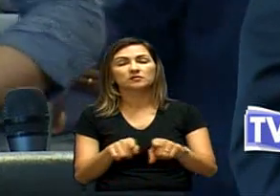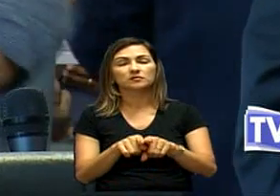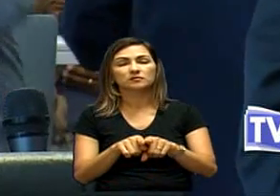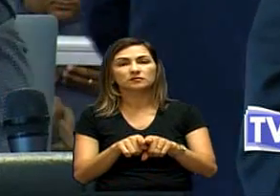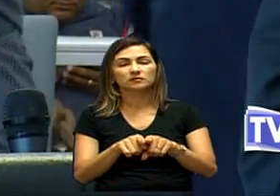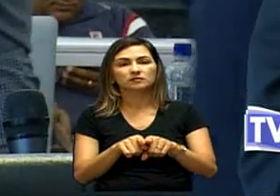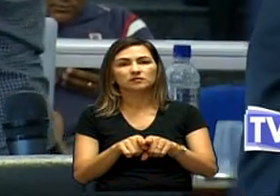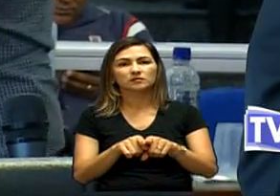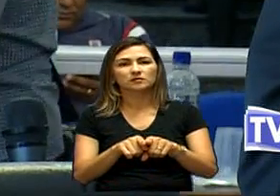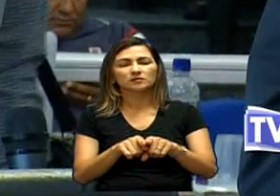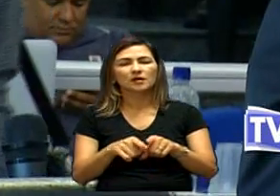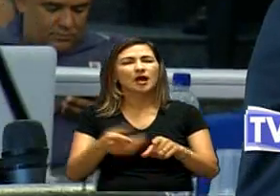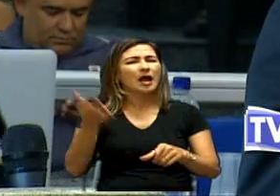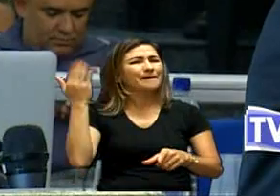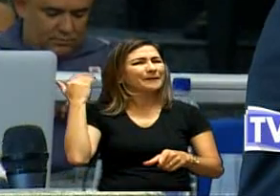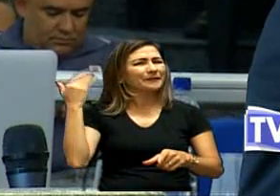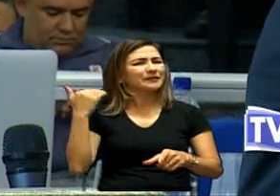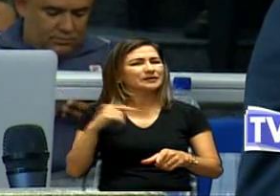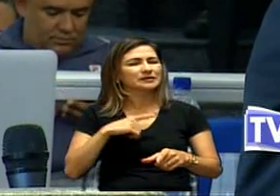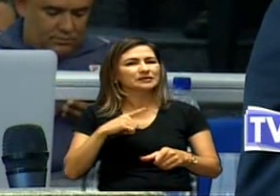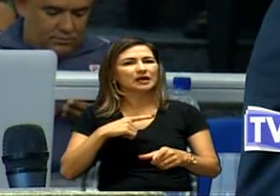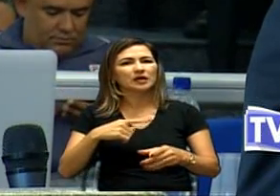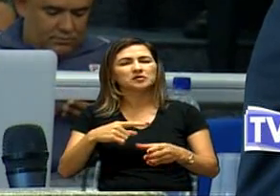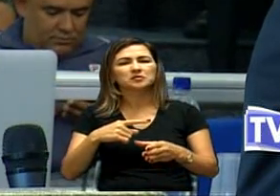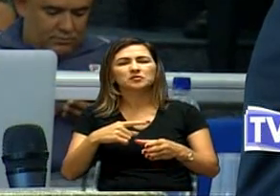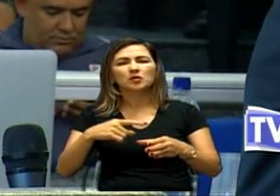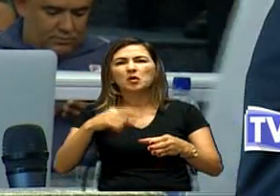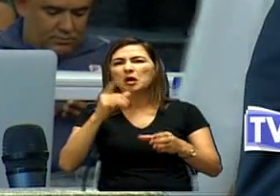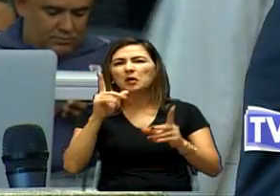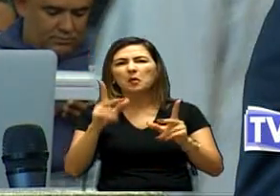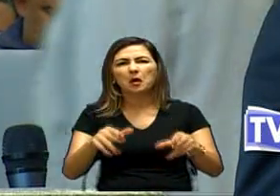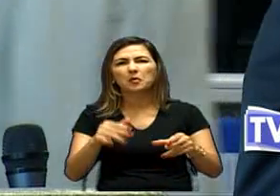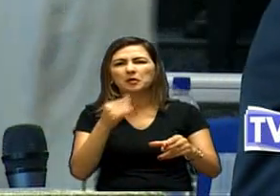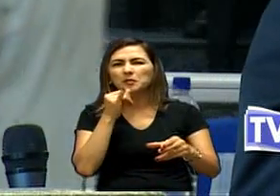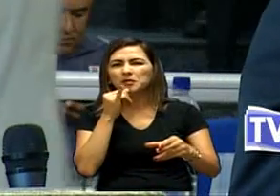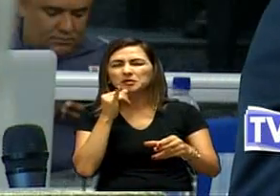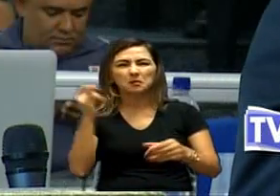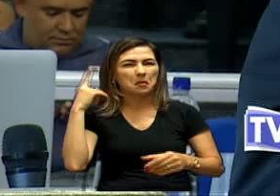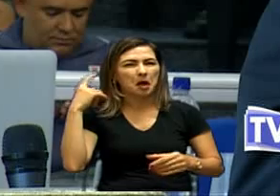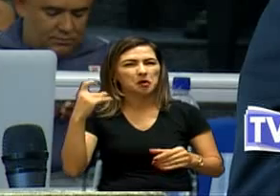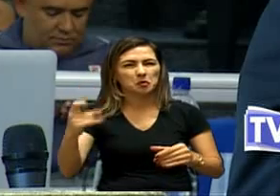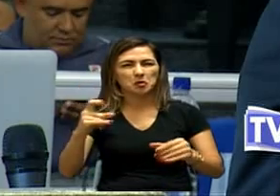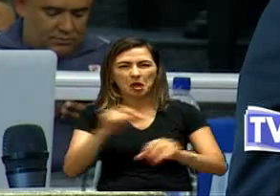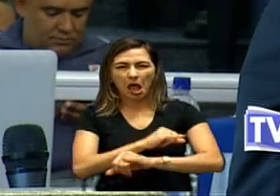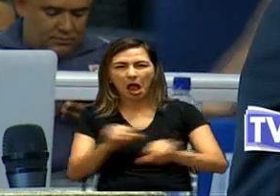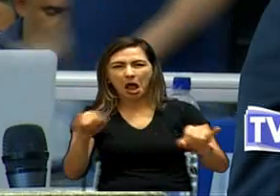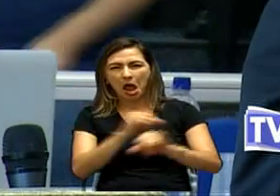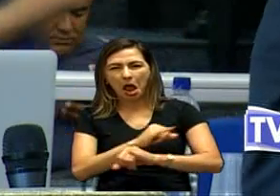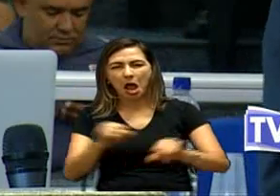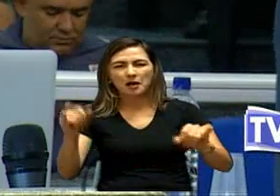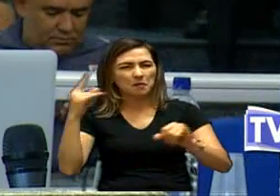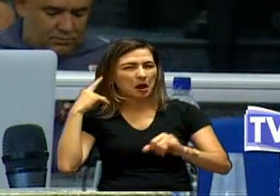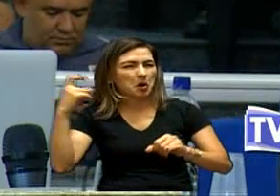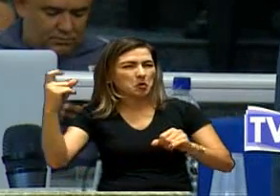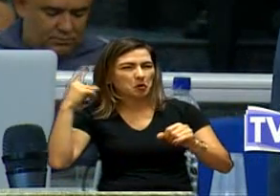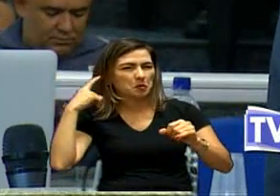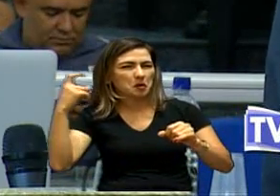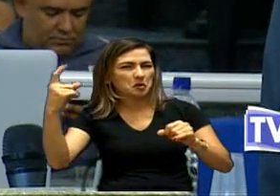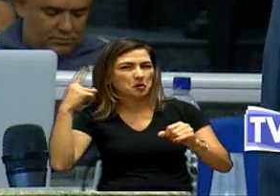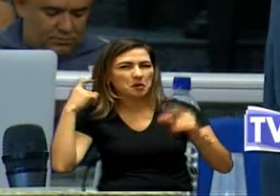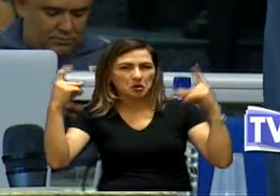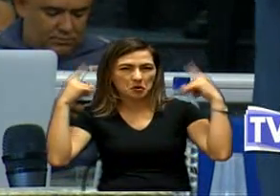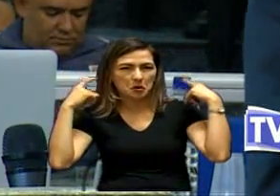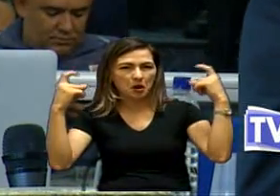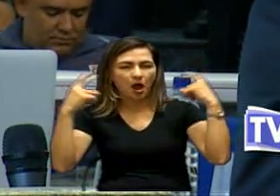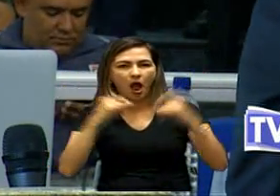já existia anteriormente. Se eu não estiver enganado, muitos dos nossos prédios tinham sistema de